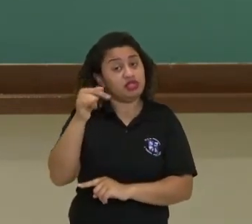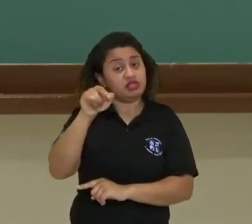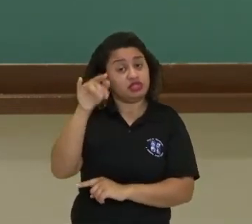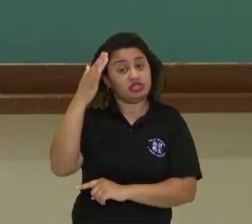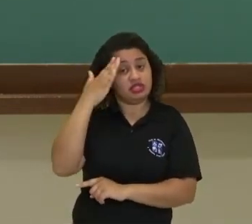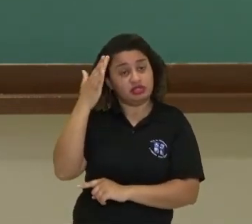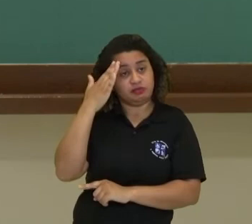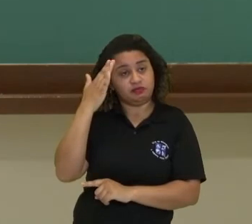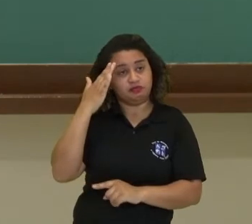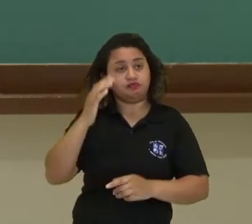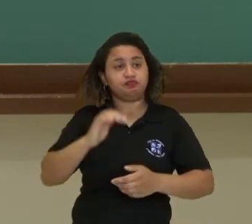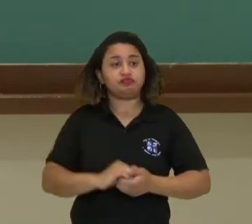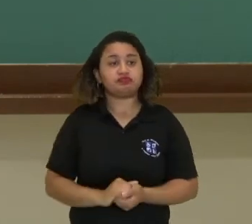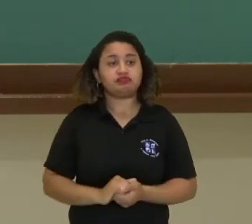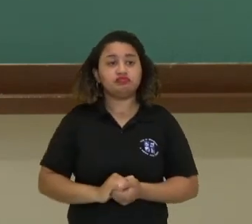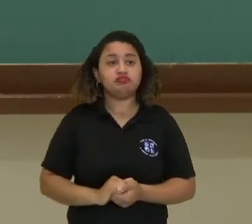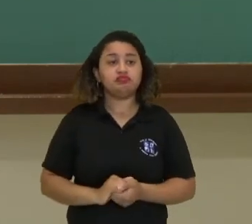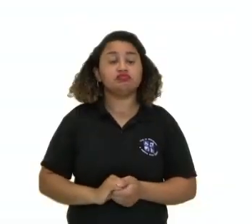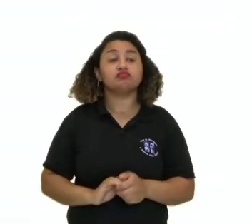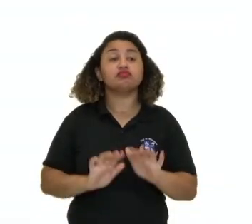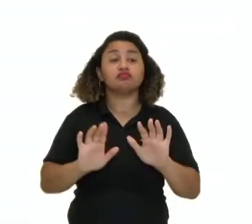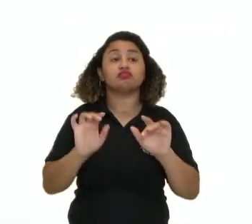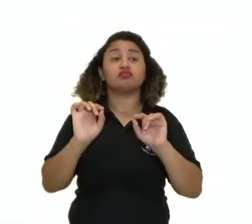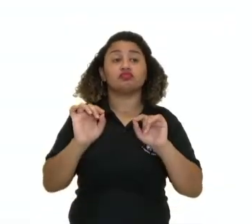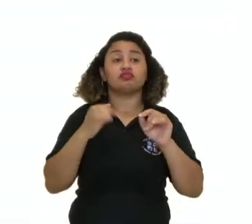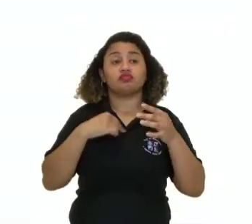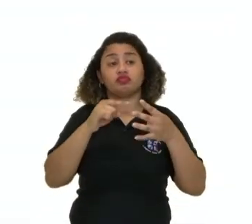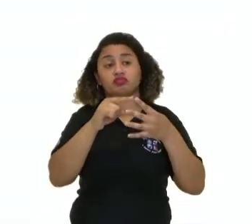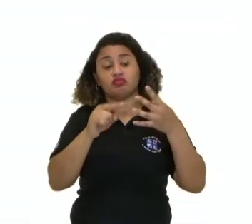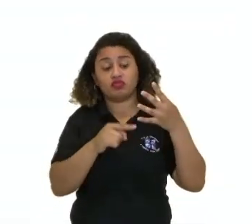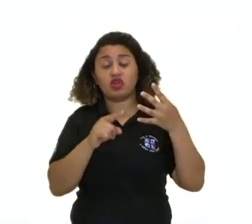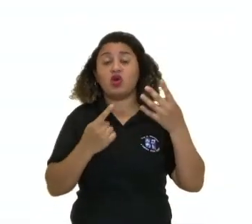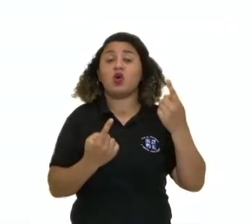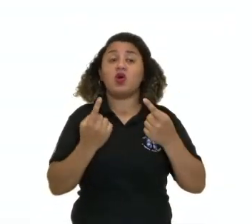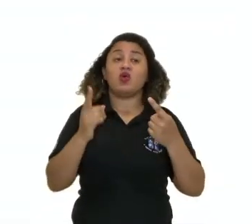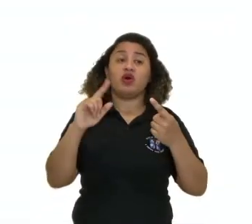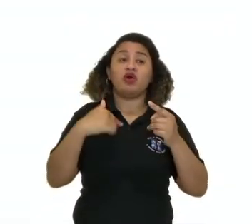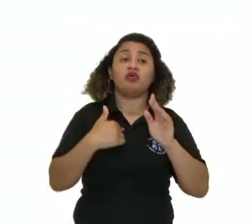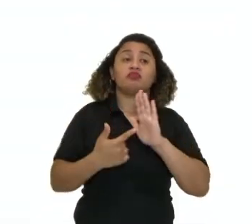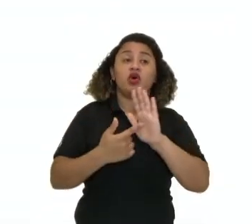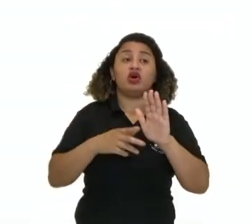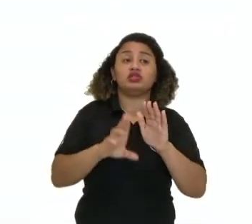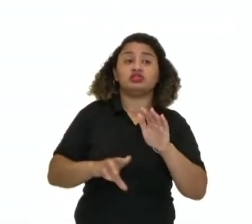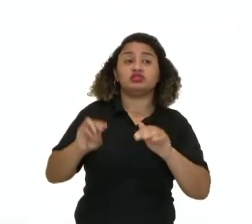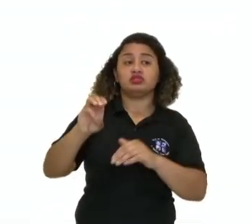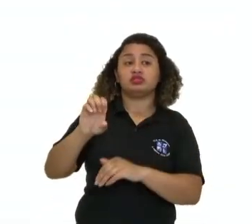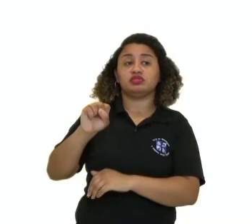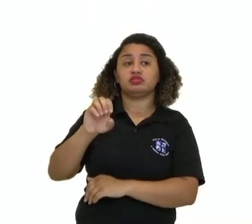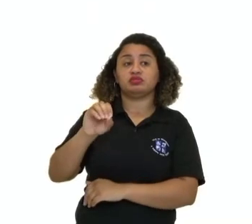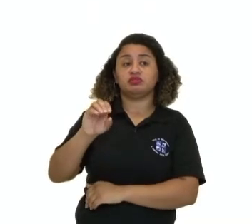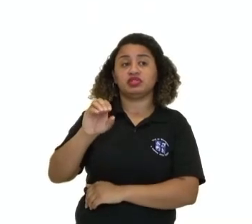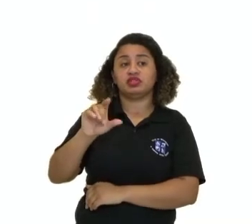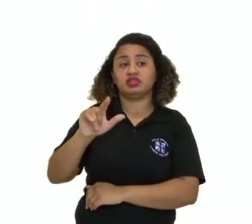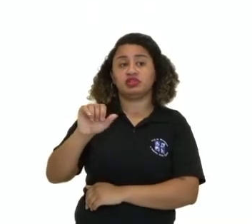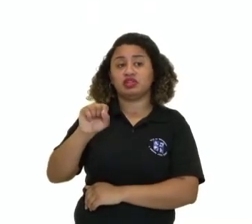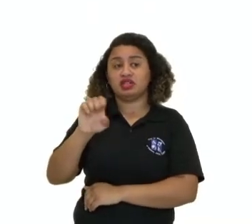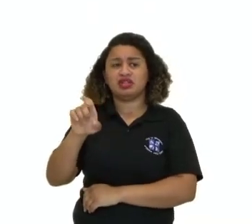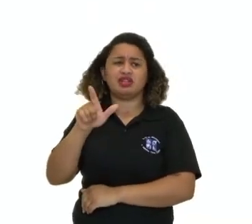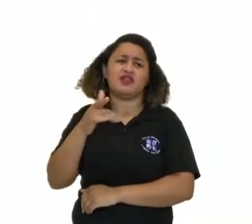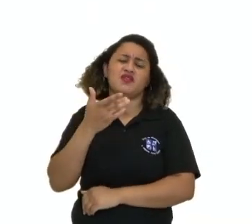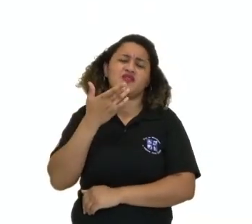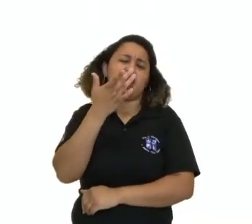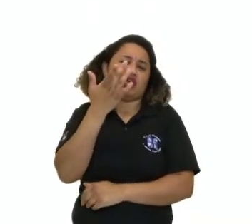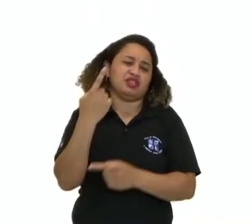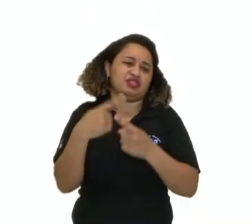saber tá e vamos assinar agora qual delas está escrito uso da mesóclise gente é muito fácil